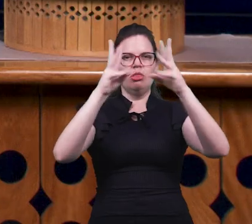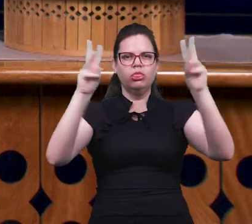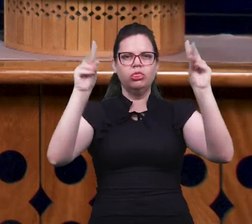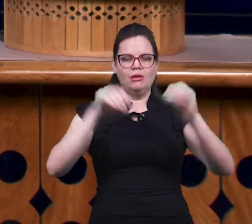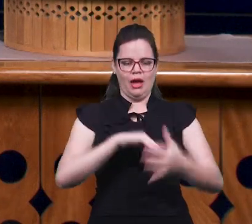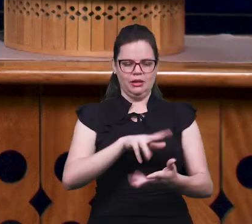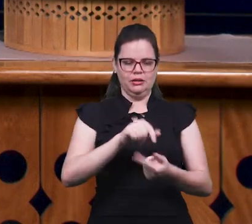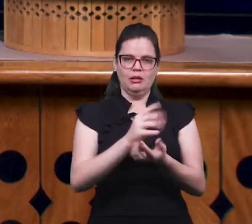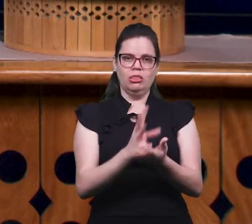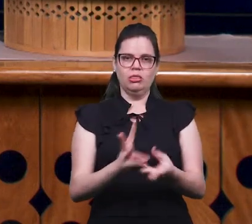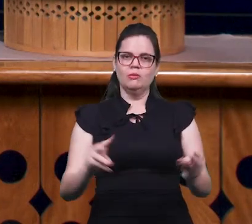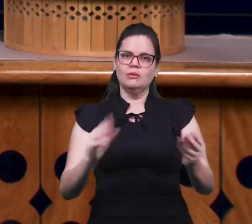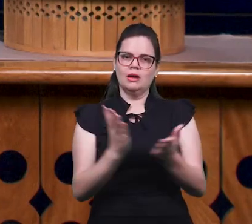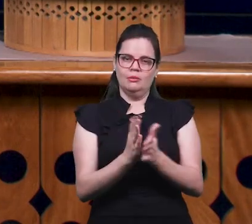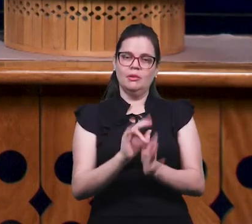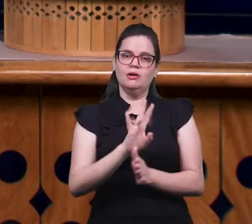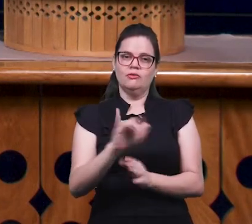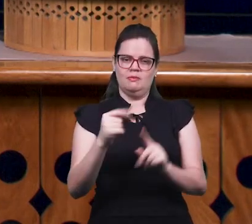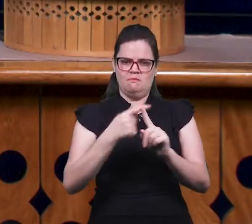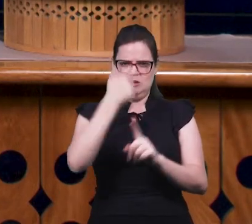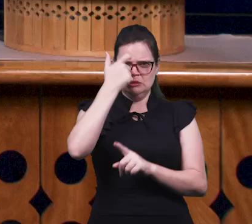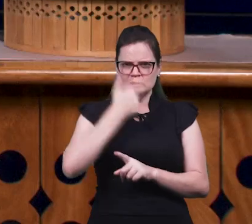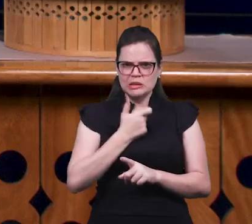lembrar, que o que vai ficar,